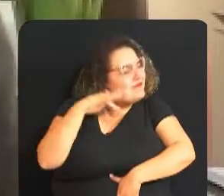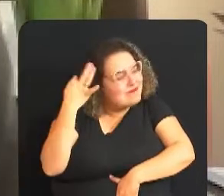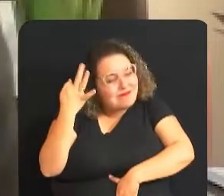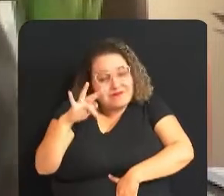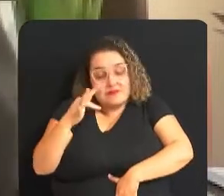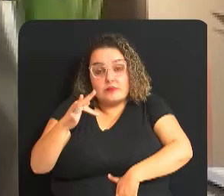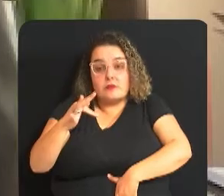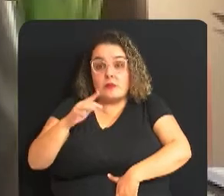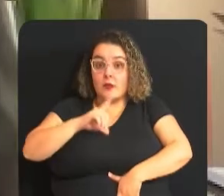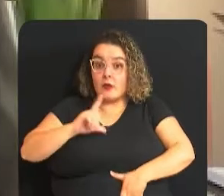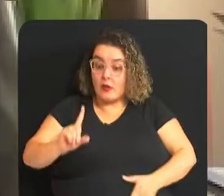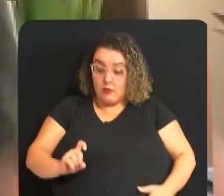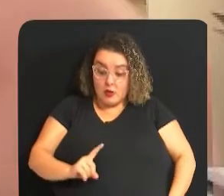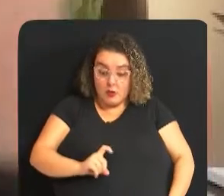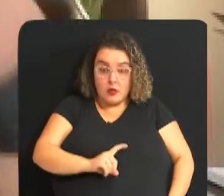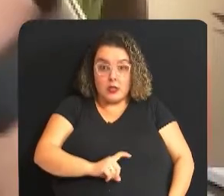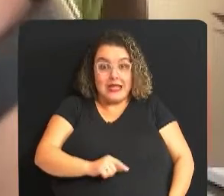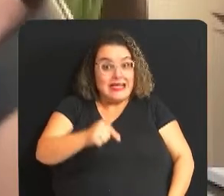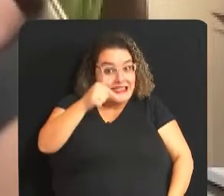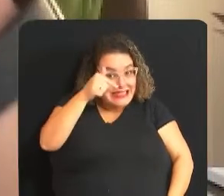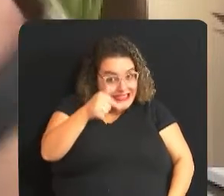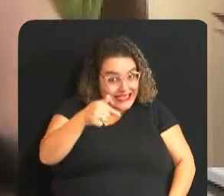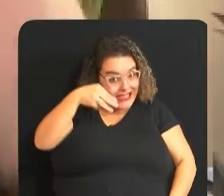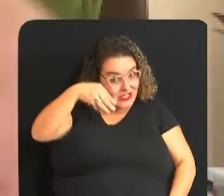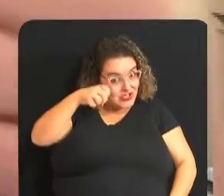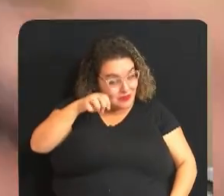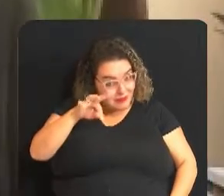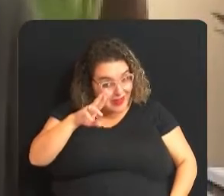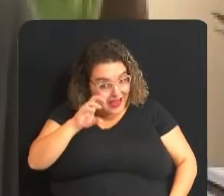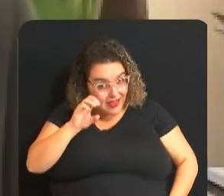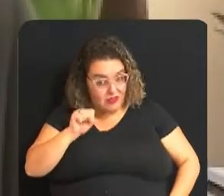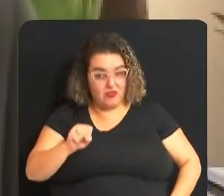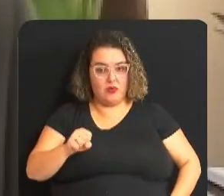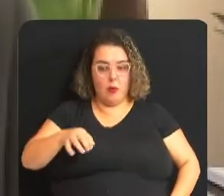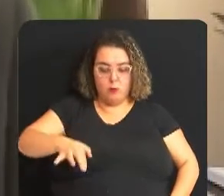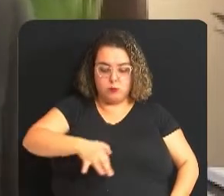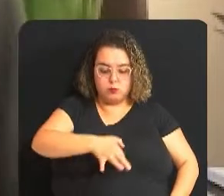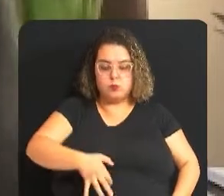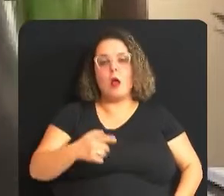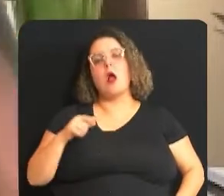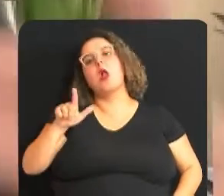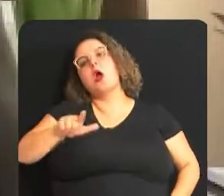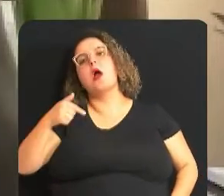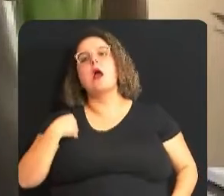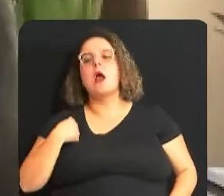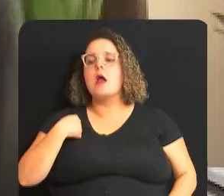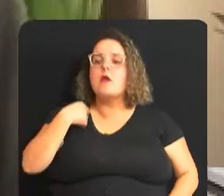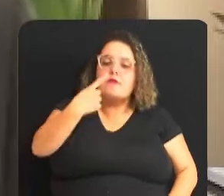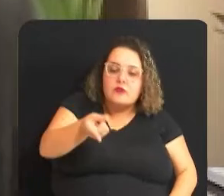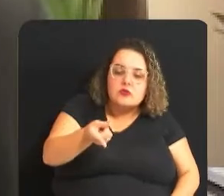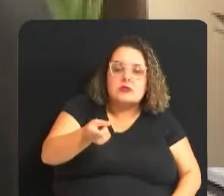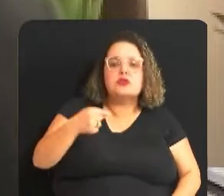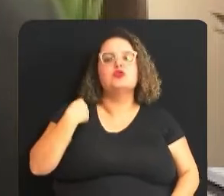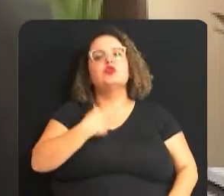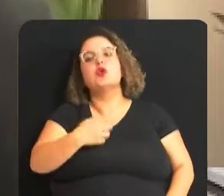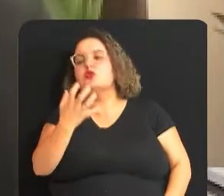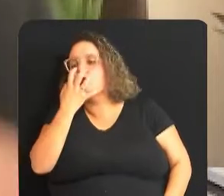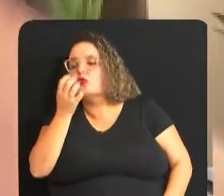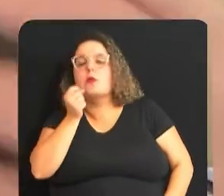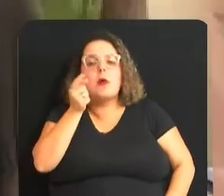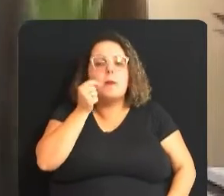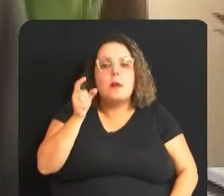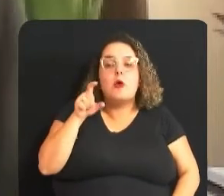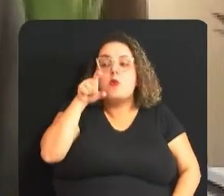vermes, eu tenho 7 metros de intestino. É óbvio que eu, você e nosso cachorrinho, nosso gatinho, nosso papagaio,